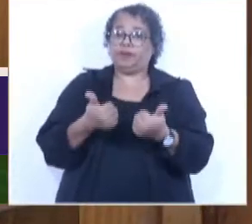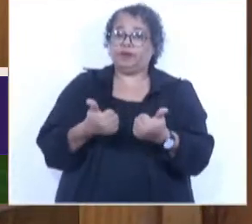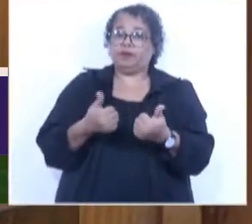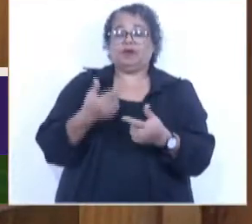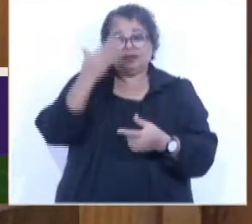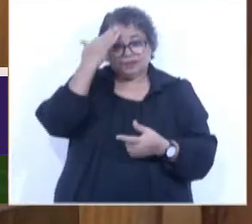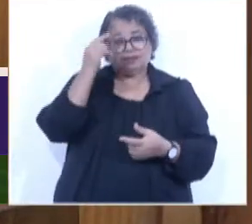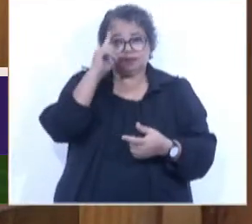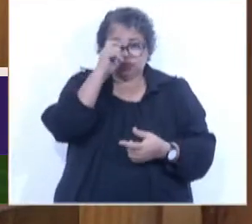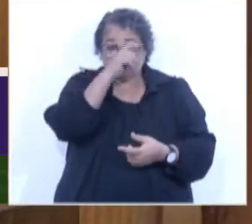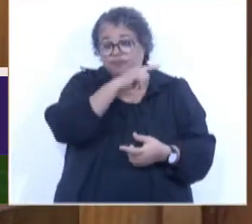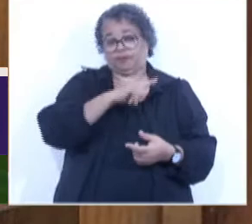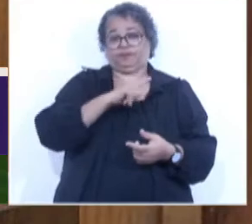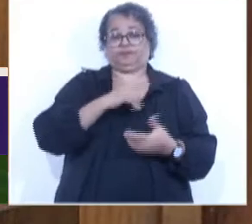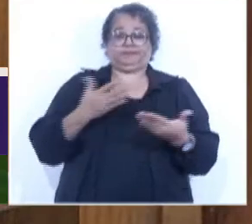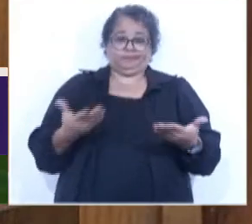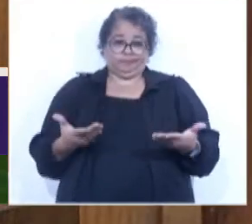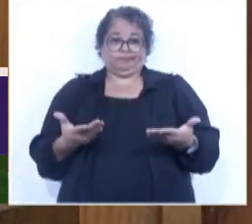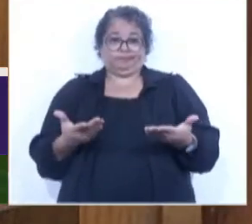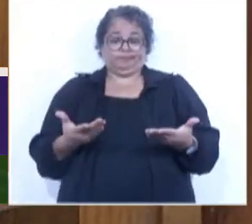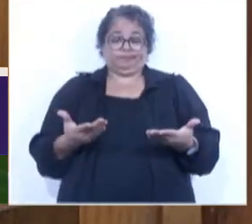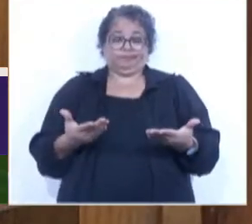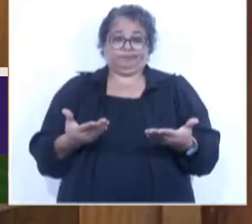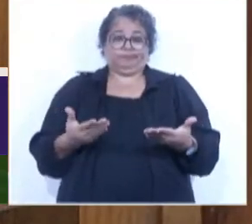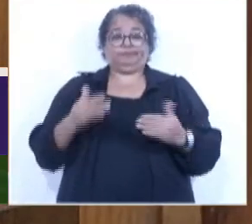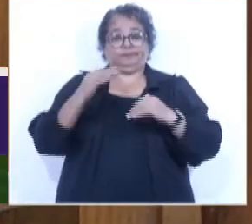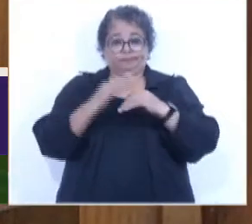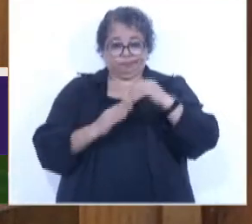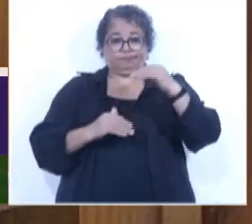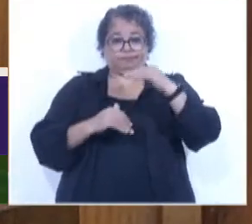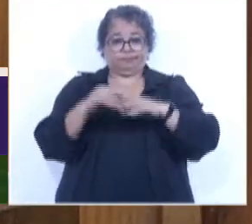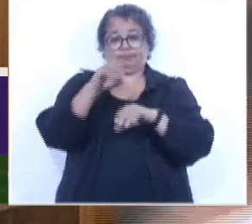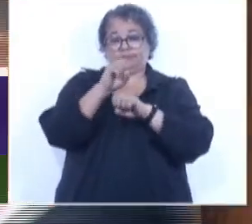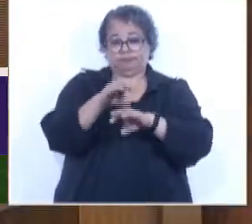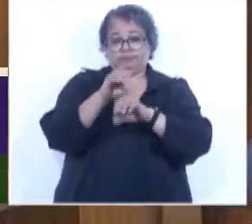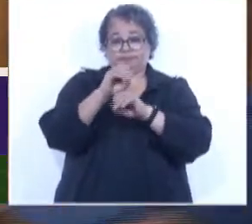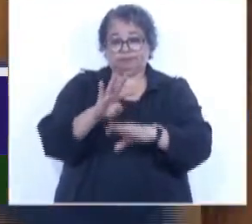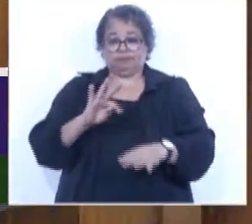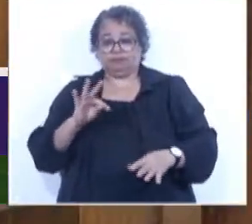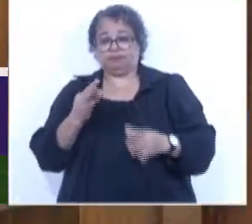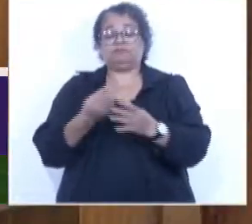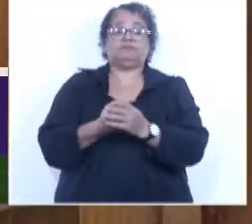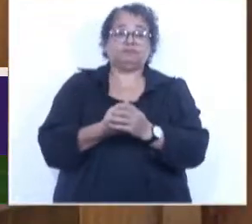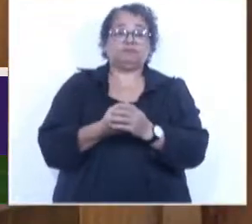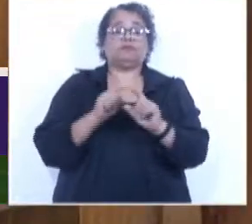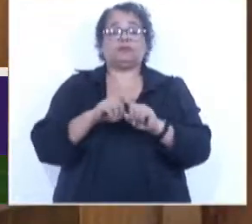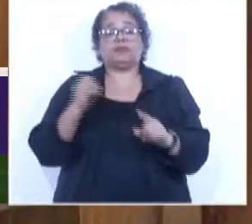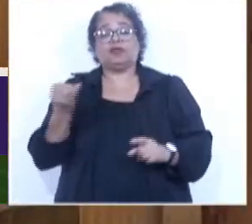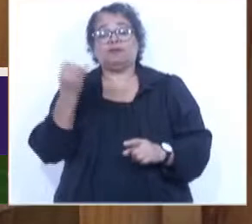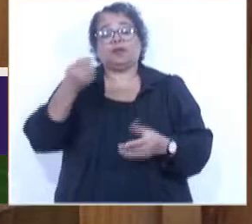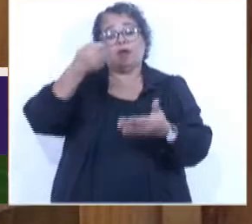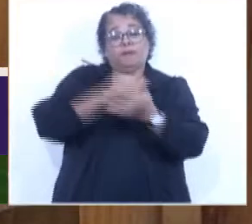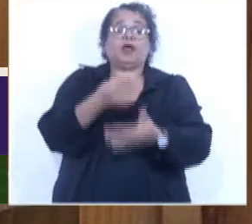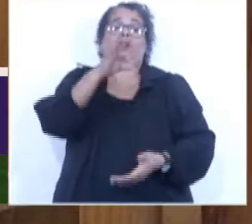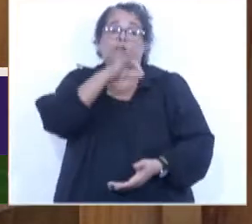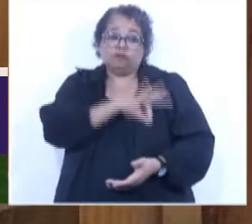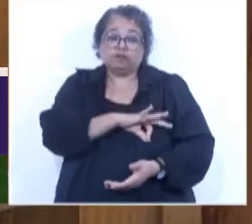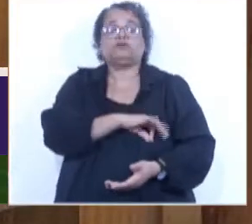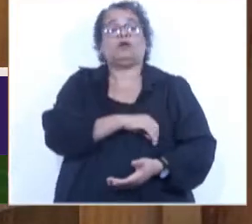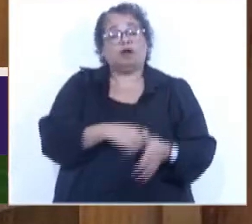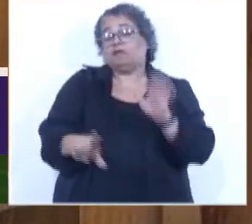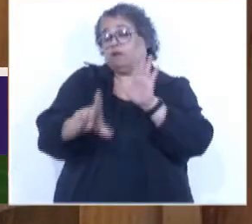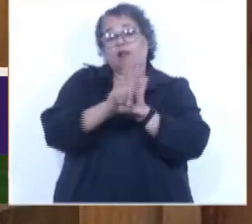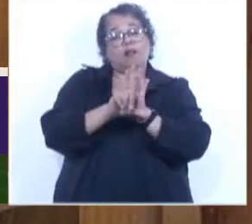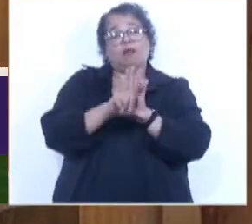das dificuldades do Mag da educação em geral então é importante que o pagamento do piso da educação é lei